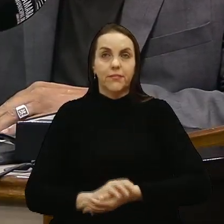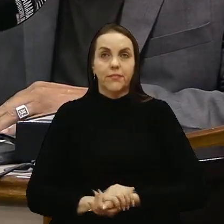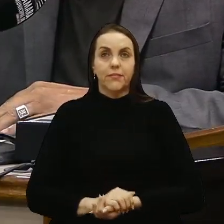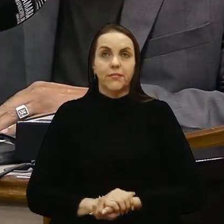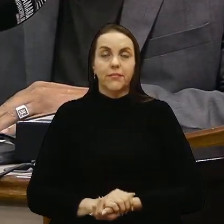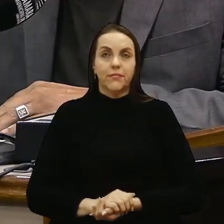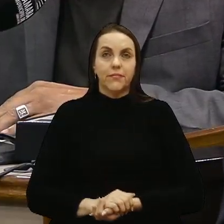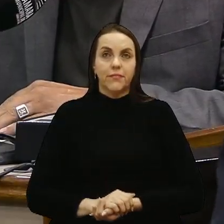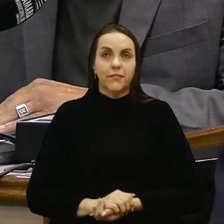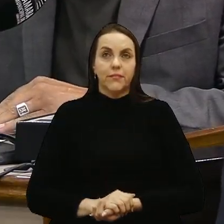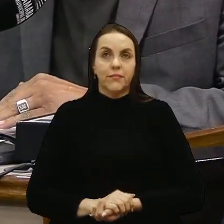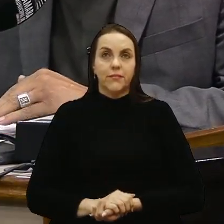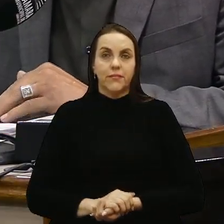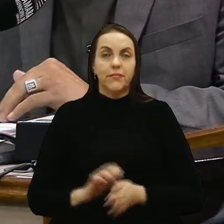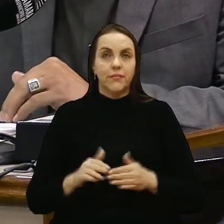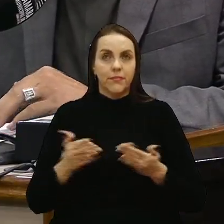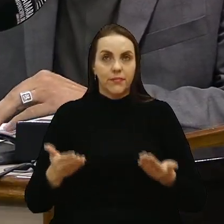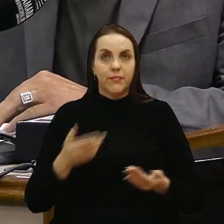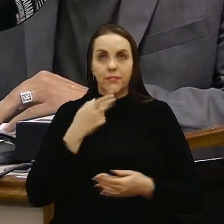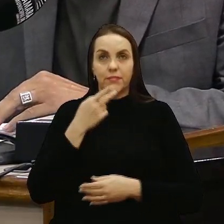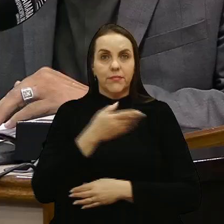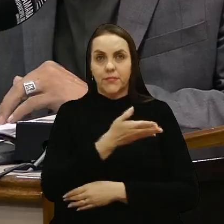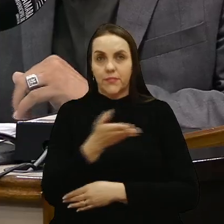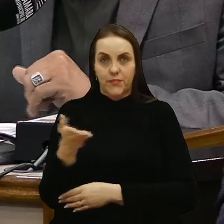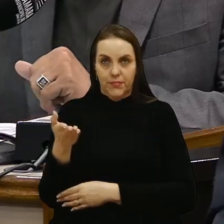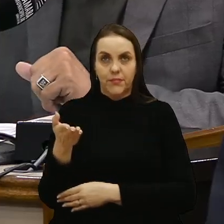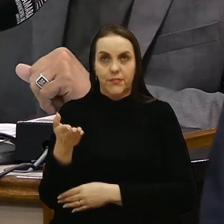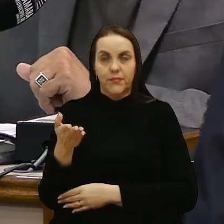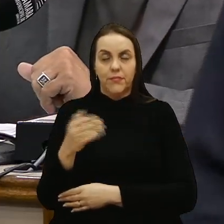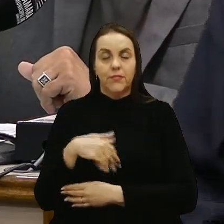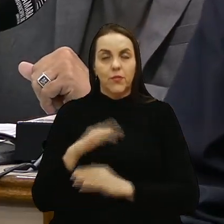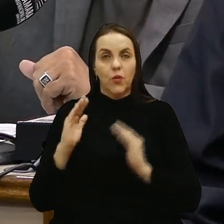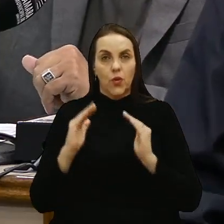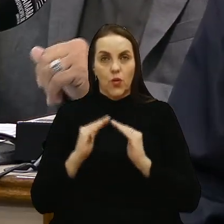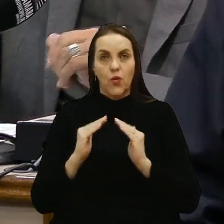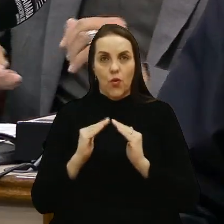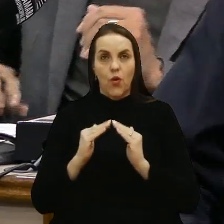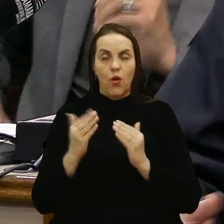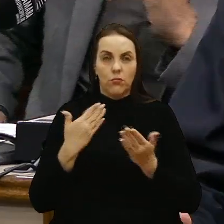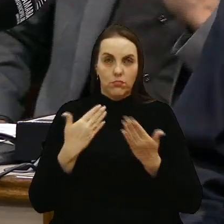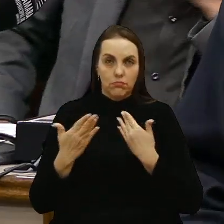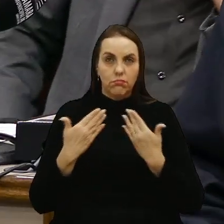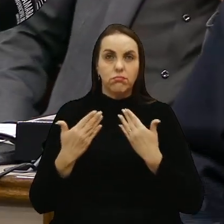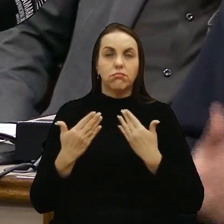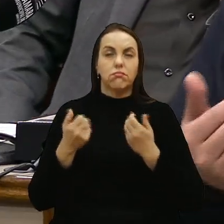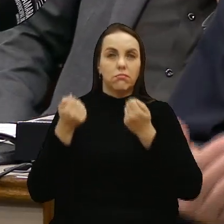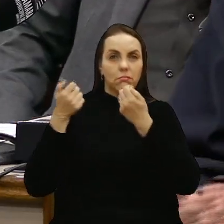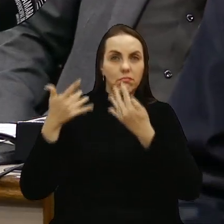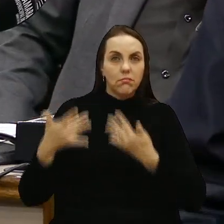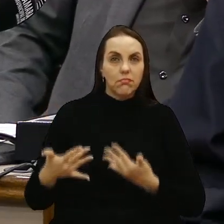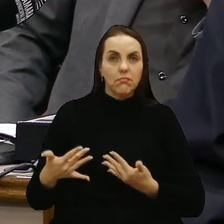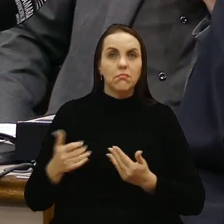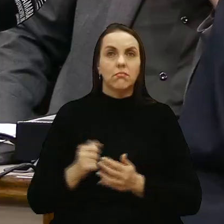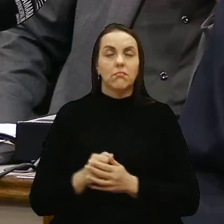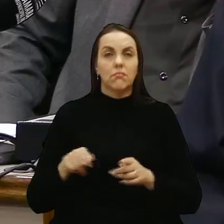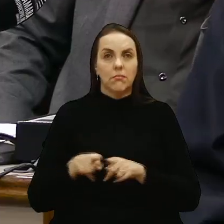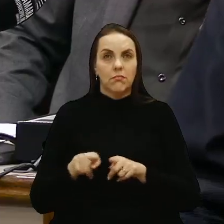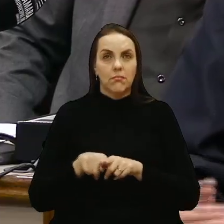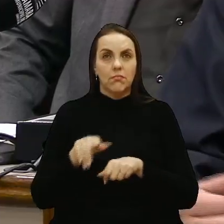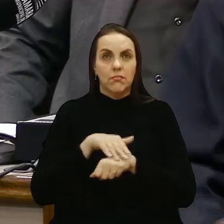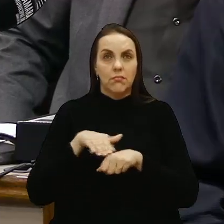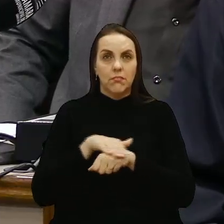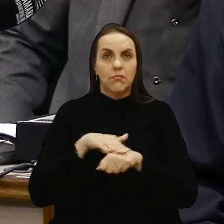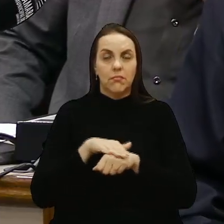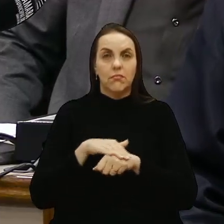né? Então, eu quero dizer a todos presentes que eu sim sou favorável ao diálogo, à explicação, como eu conversava também com o